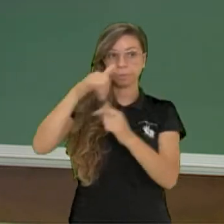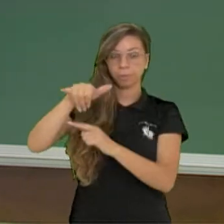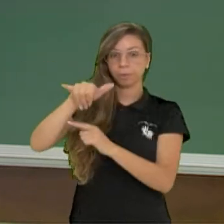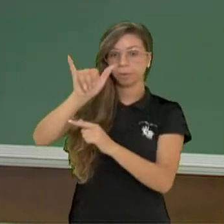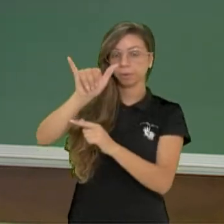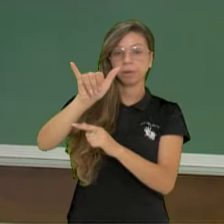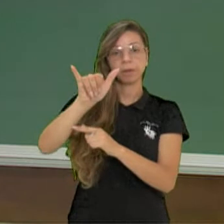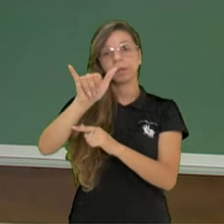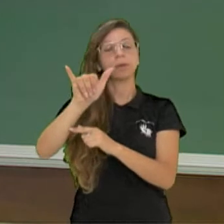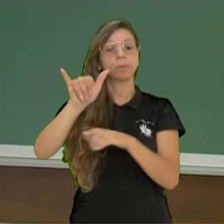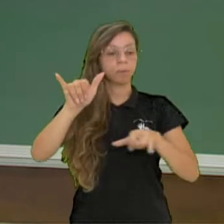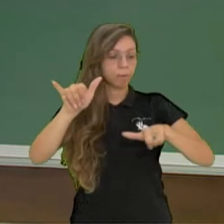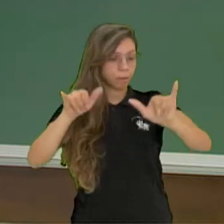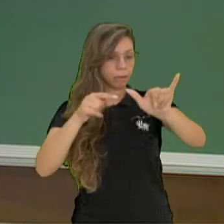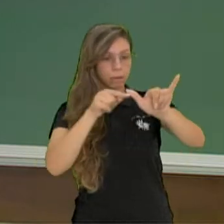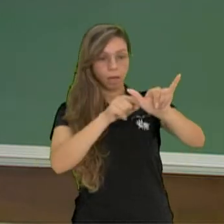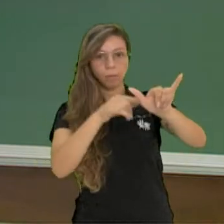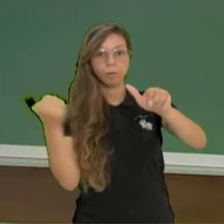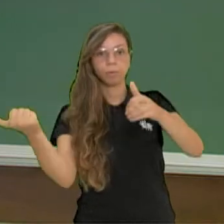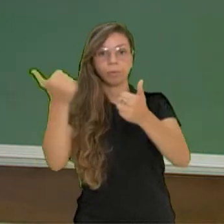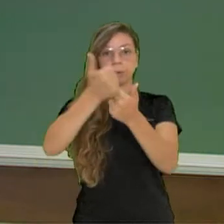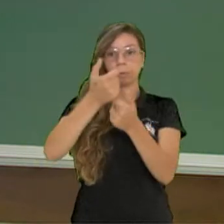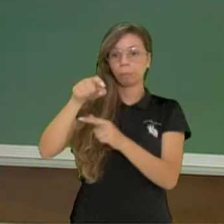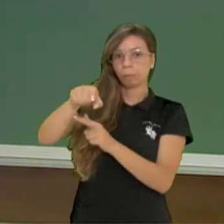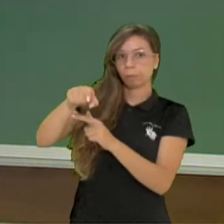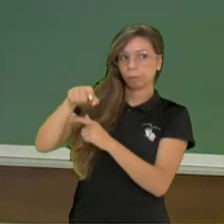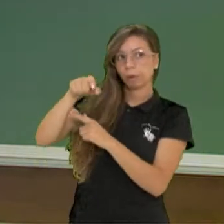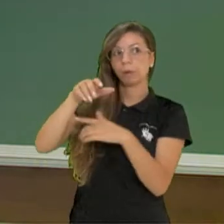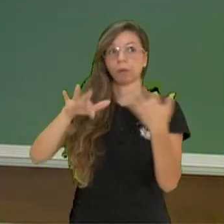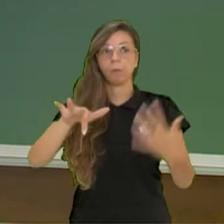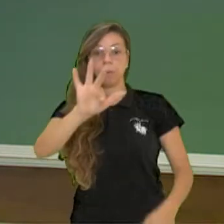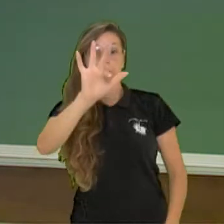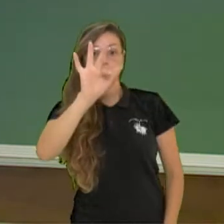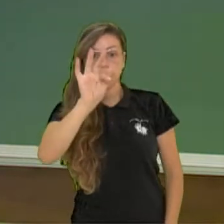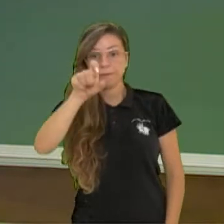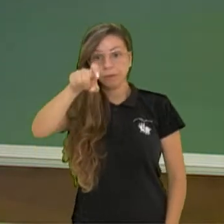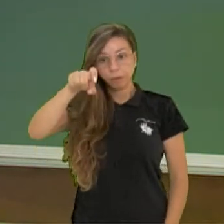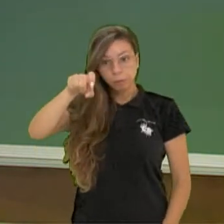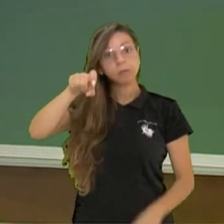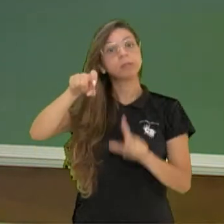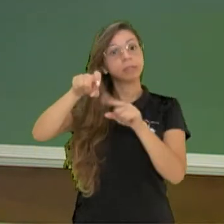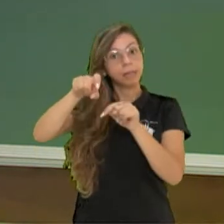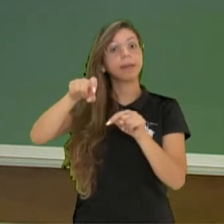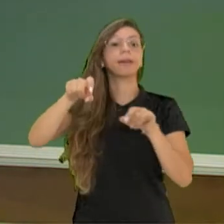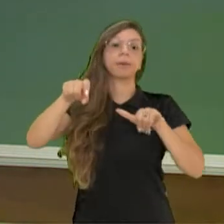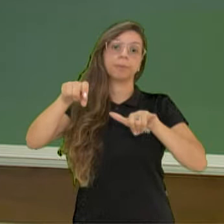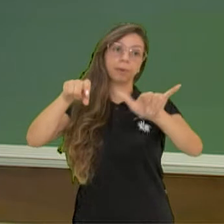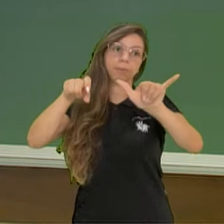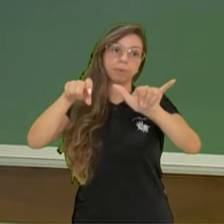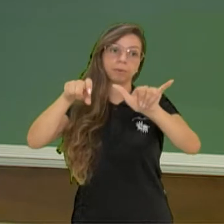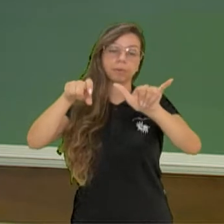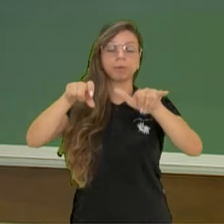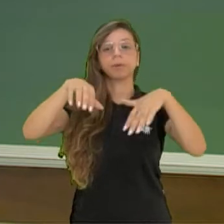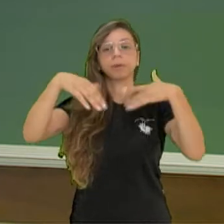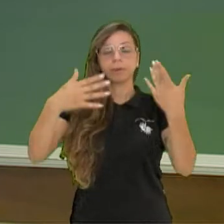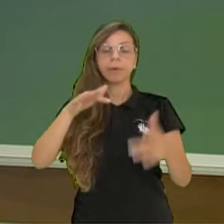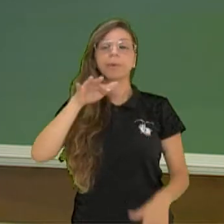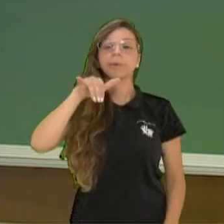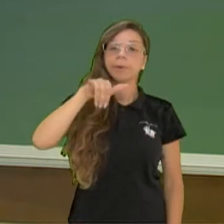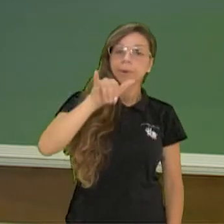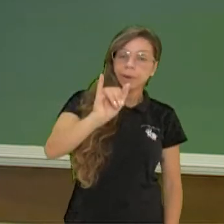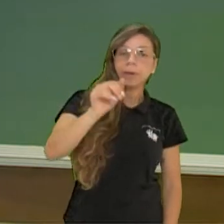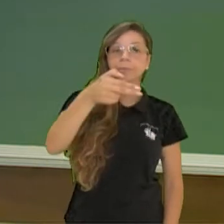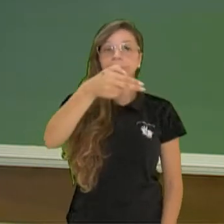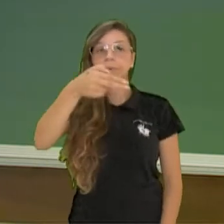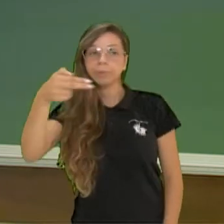pelo x. Lembra que o f de x é o nosso y, então vai Primeiro você escreve y igual a 5x